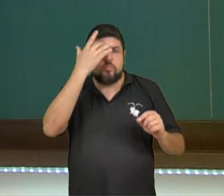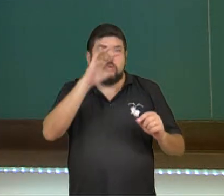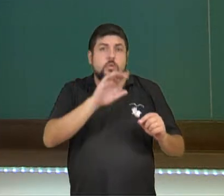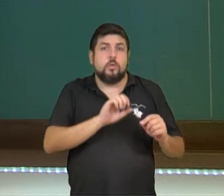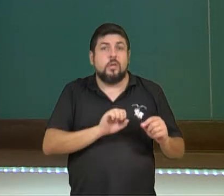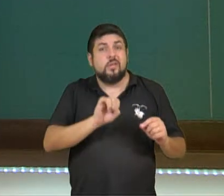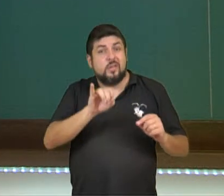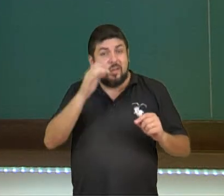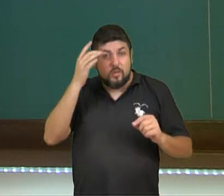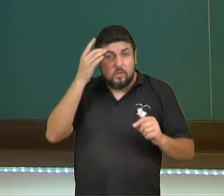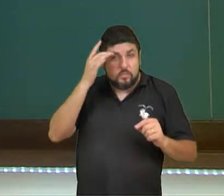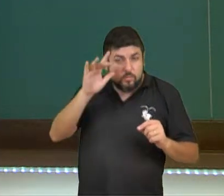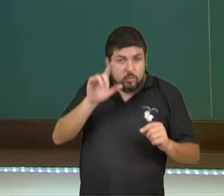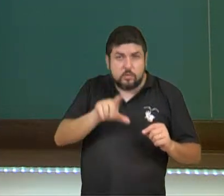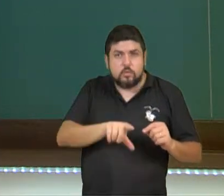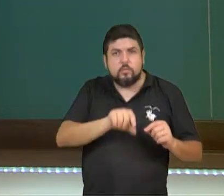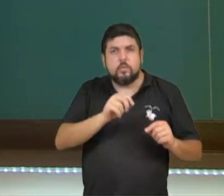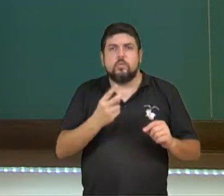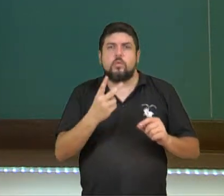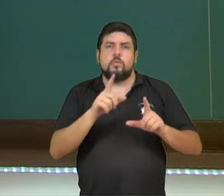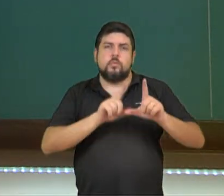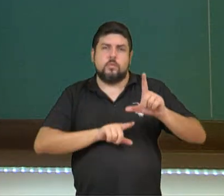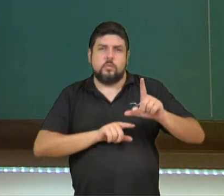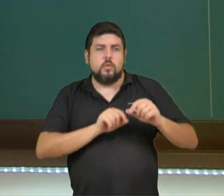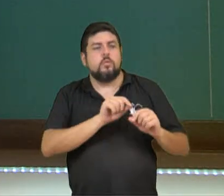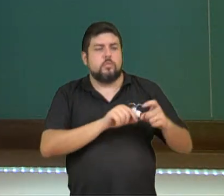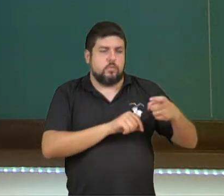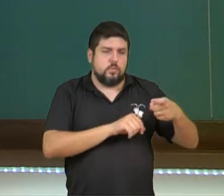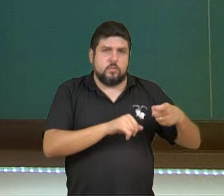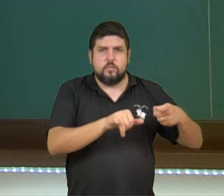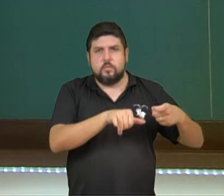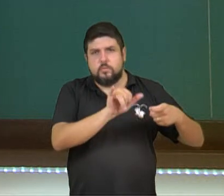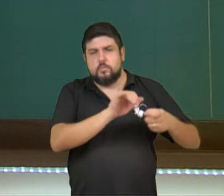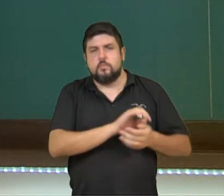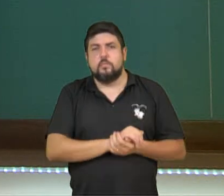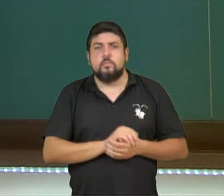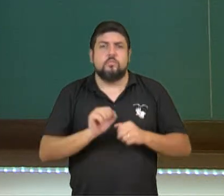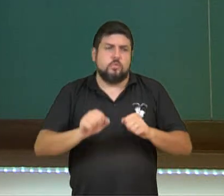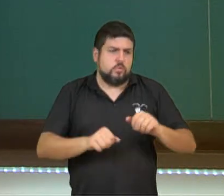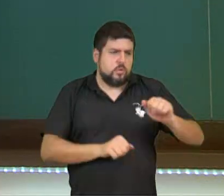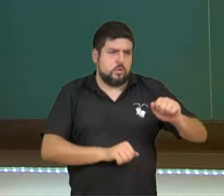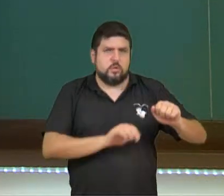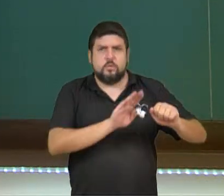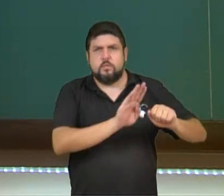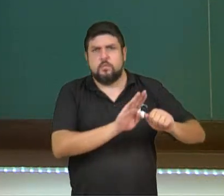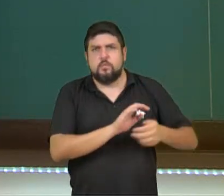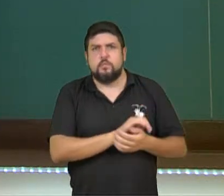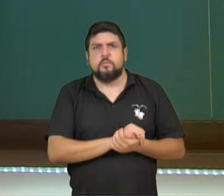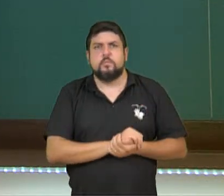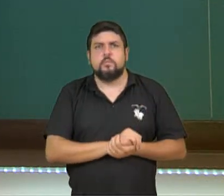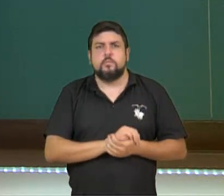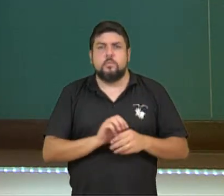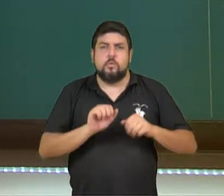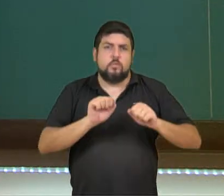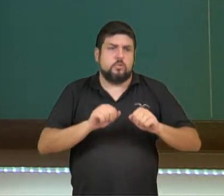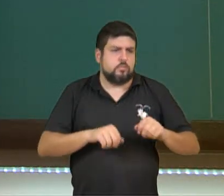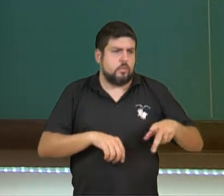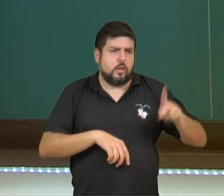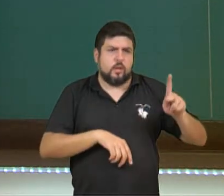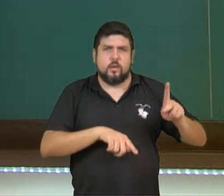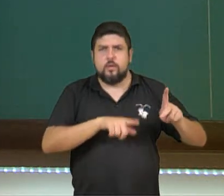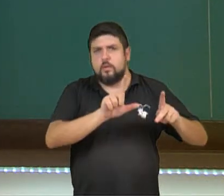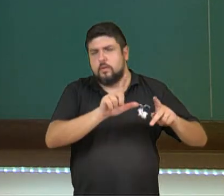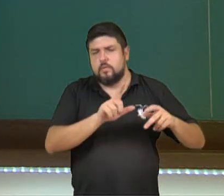duas letrinhas para representar. No caso aqui, x e y. Poderia ser A e B, poderia ser K, L, o que